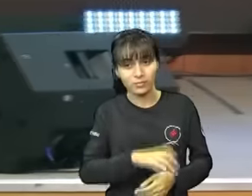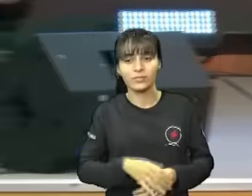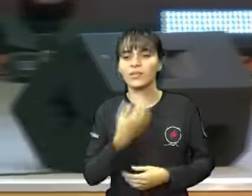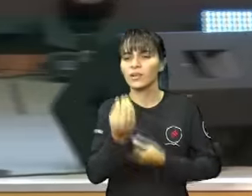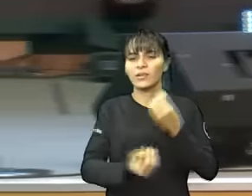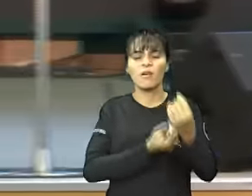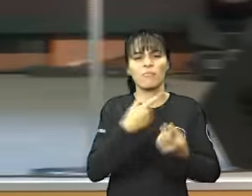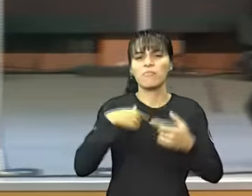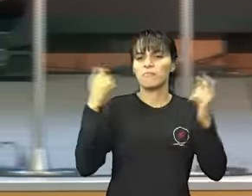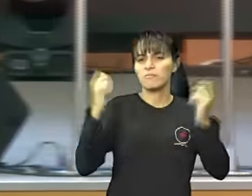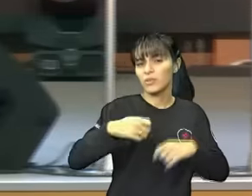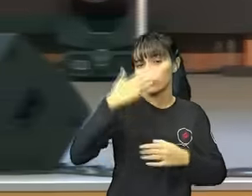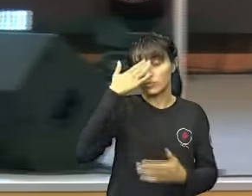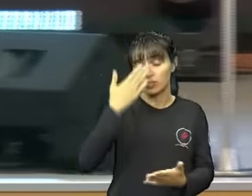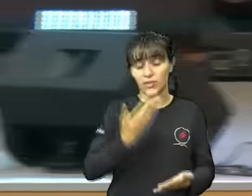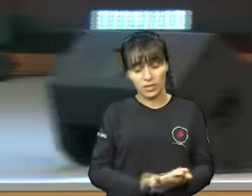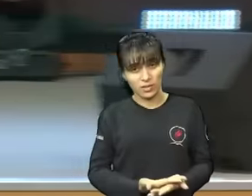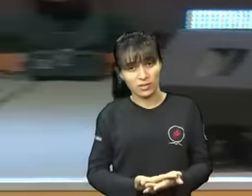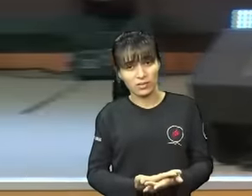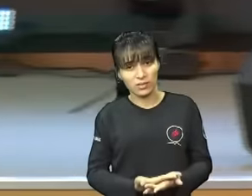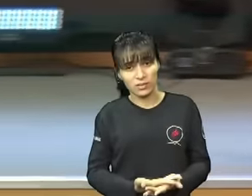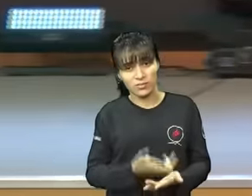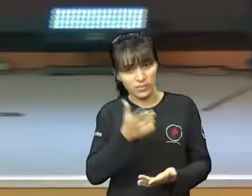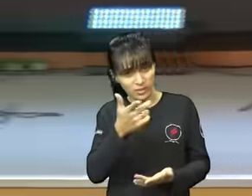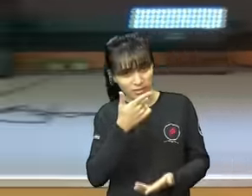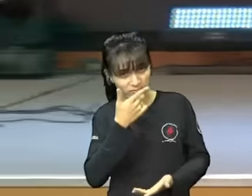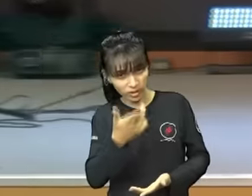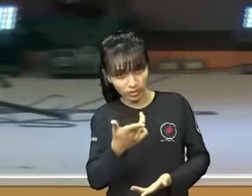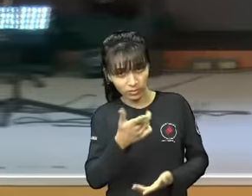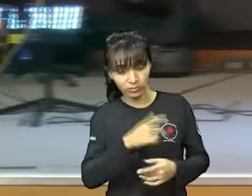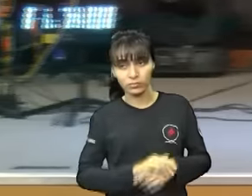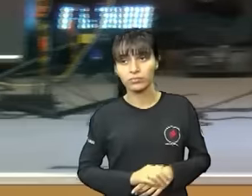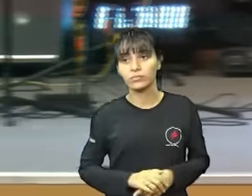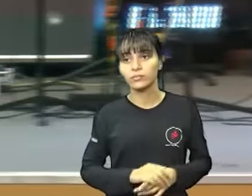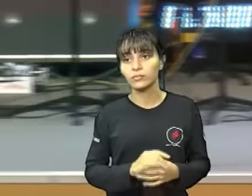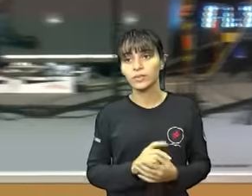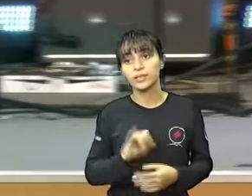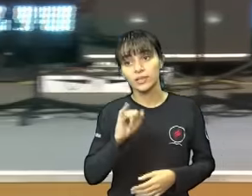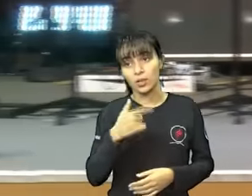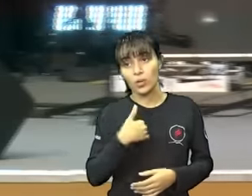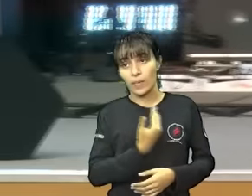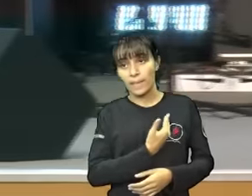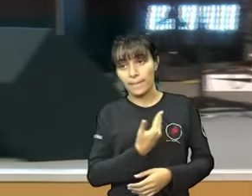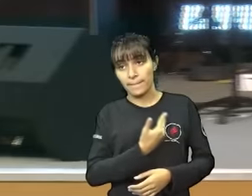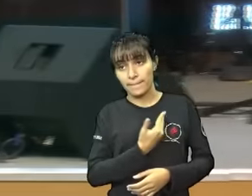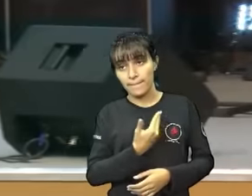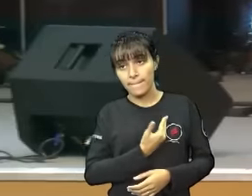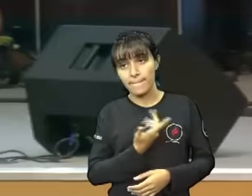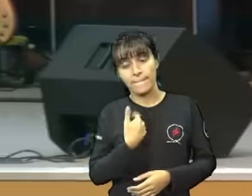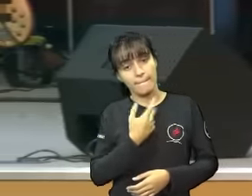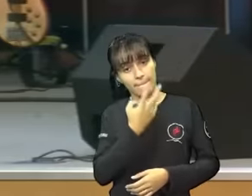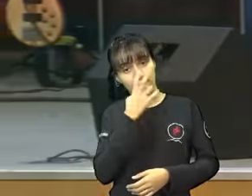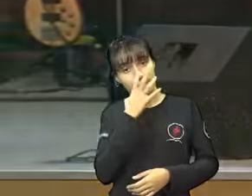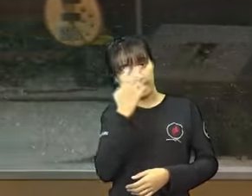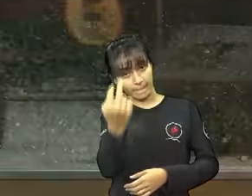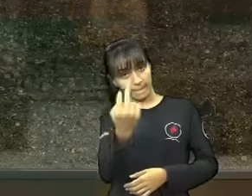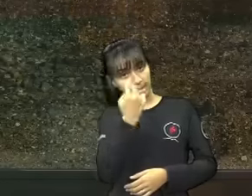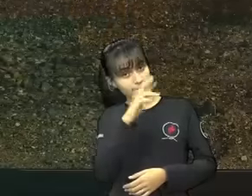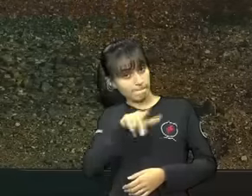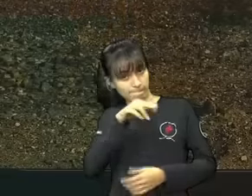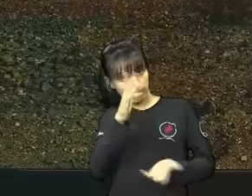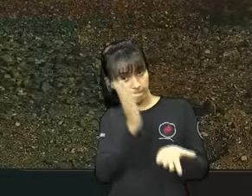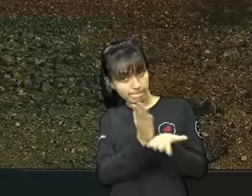que eu posso crer nisso aí que o senhor tá falando eu sou um amigo está sentada que eu me acompanhando e que não